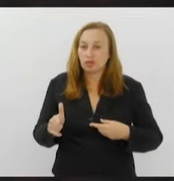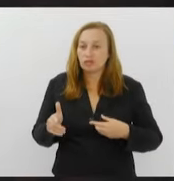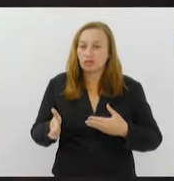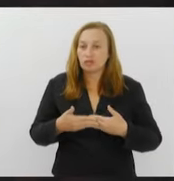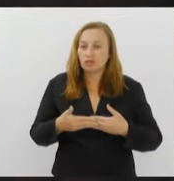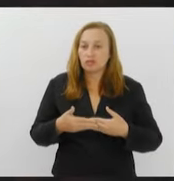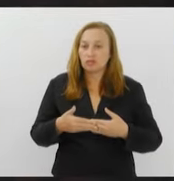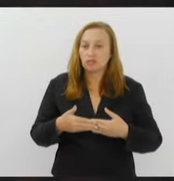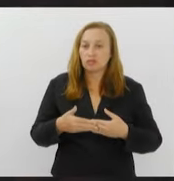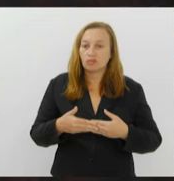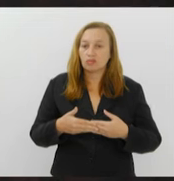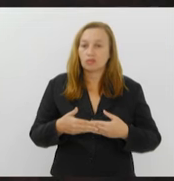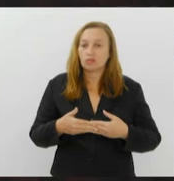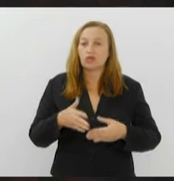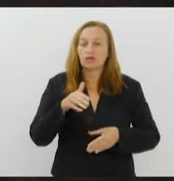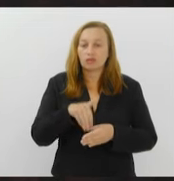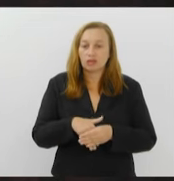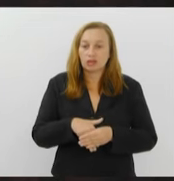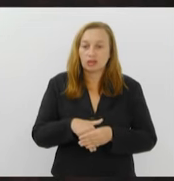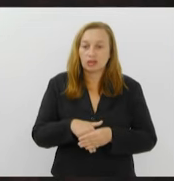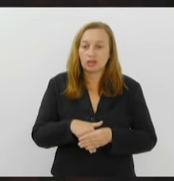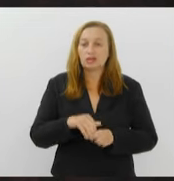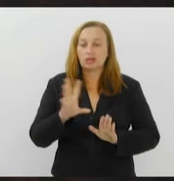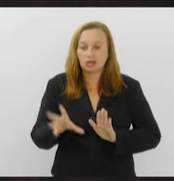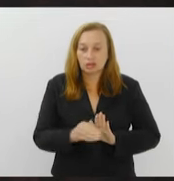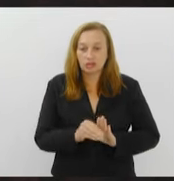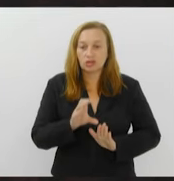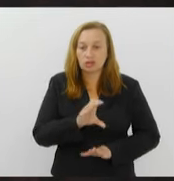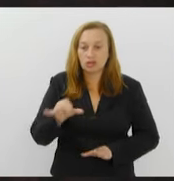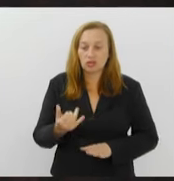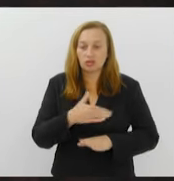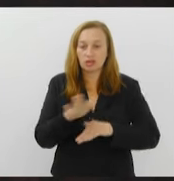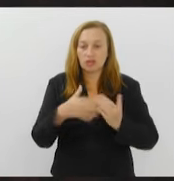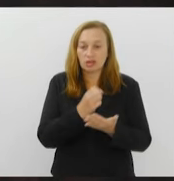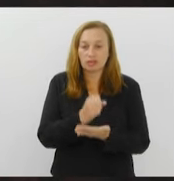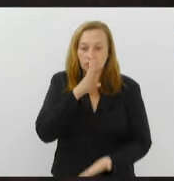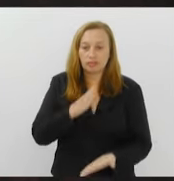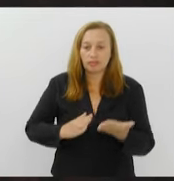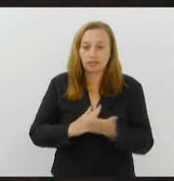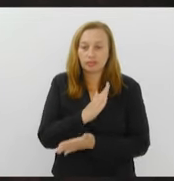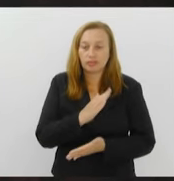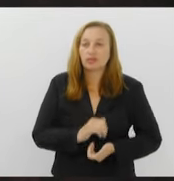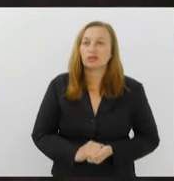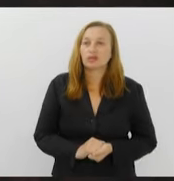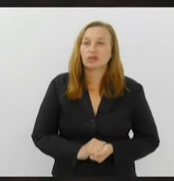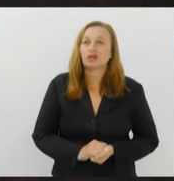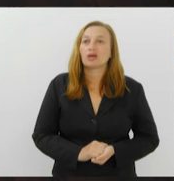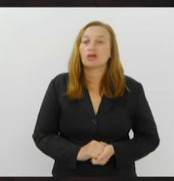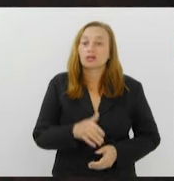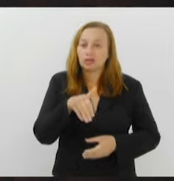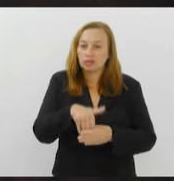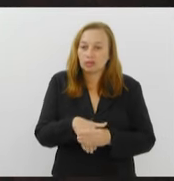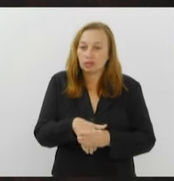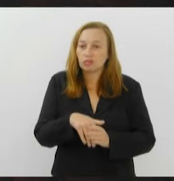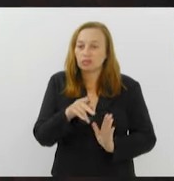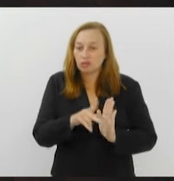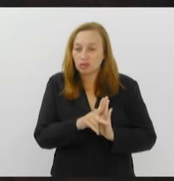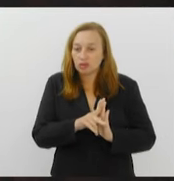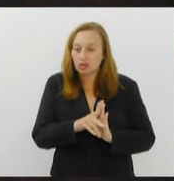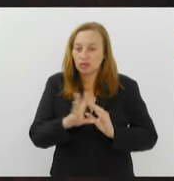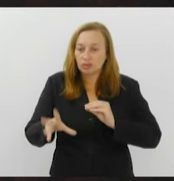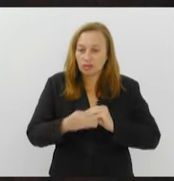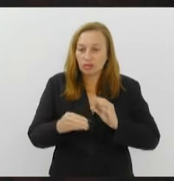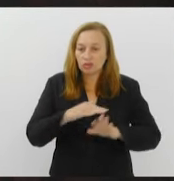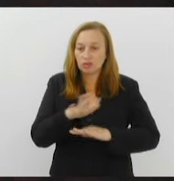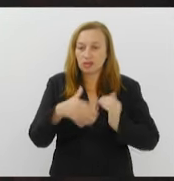discutir, encerrada a discussão. Em votação, as emendas da CCJ. Os senhores que aprovam, permaneçam como estão. Aprovado. Em votação, o projeto assim